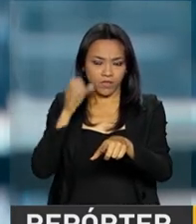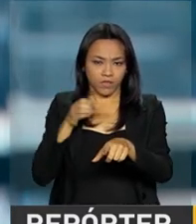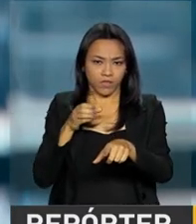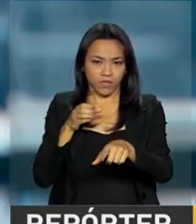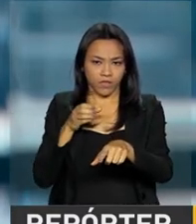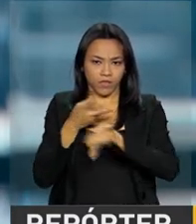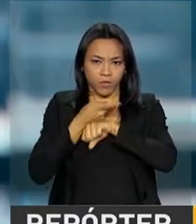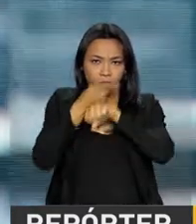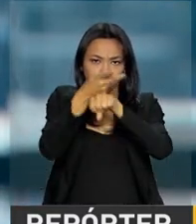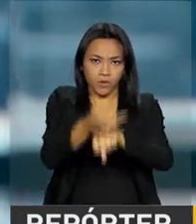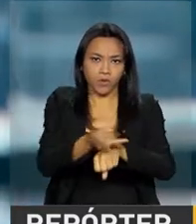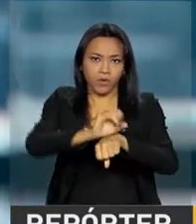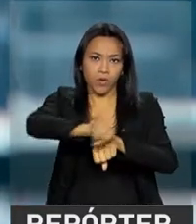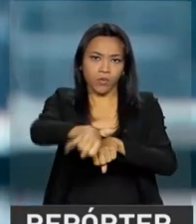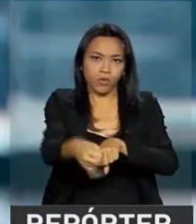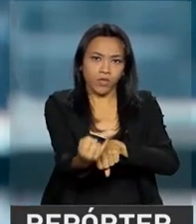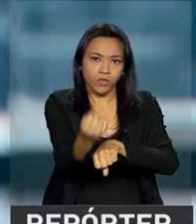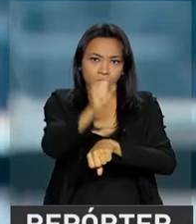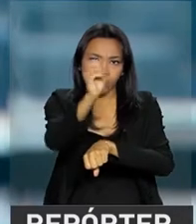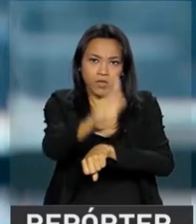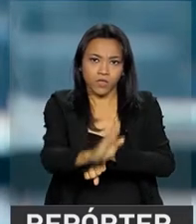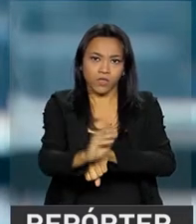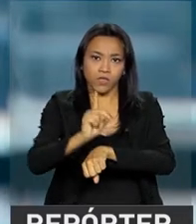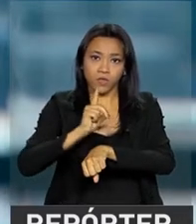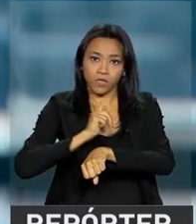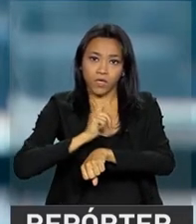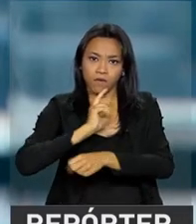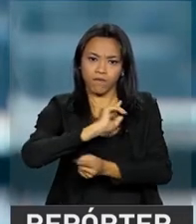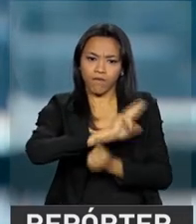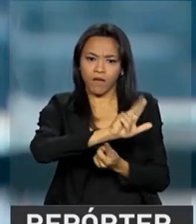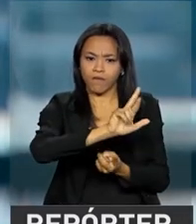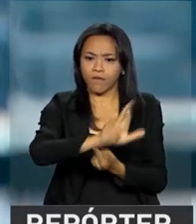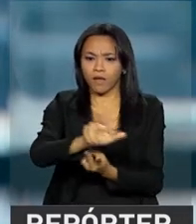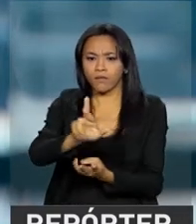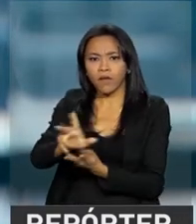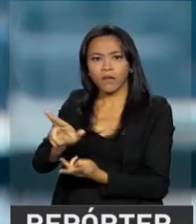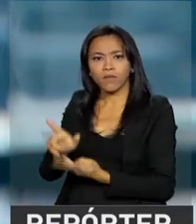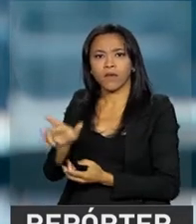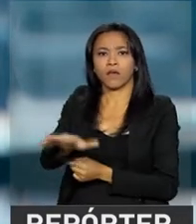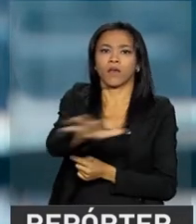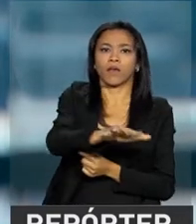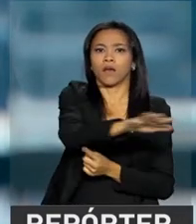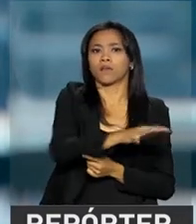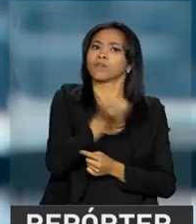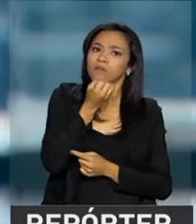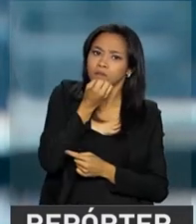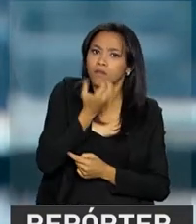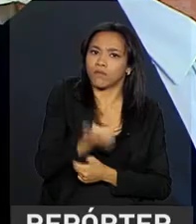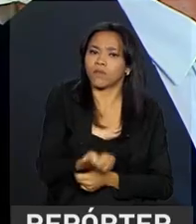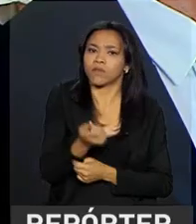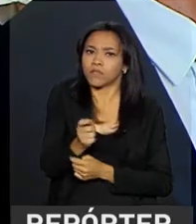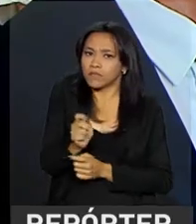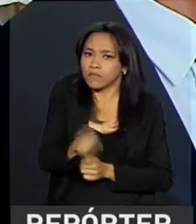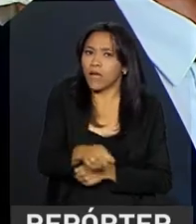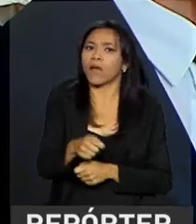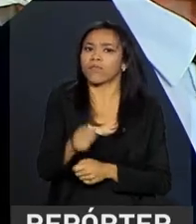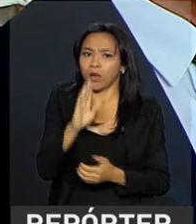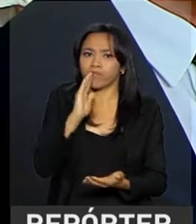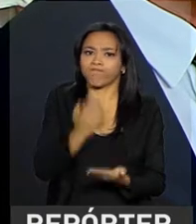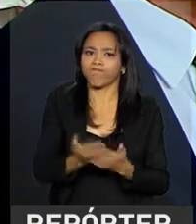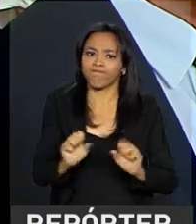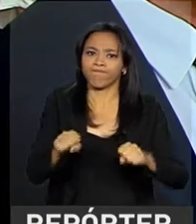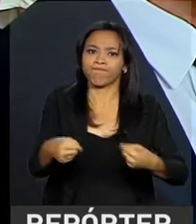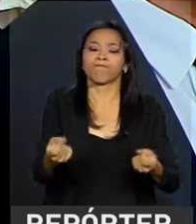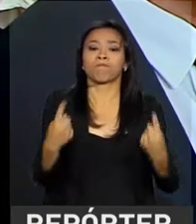muitos a paternidade e o brasil também tem muitas áreas que é muito avançado que vale a pena de aprender o ministro moreira